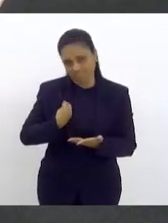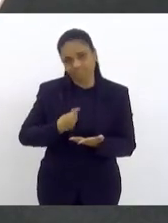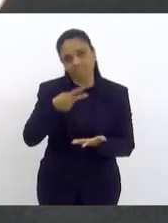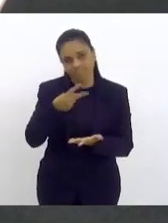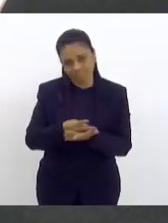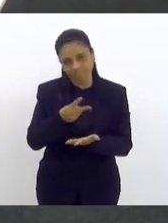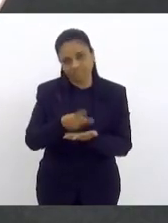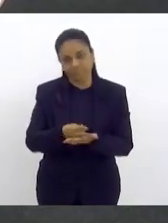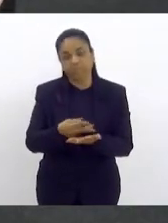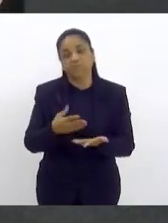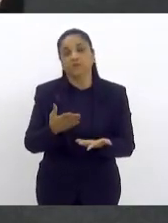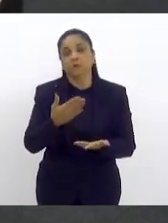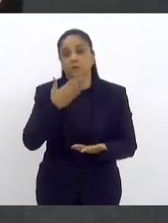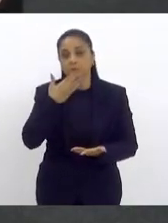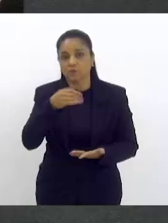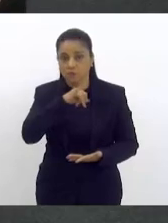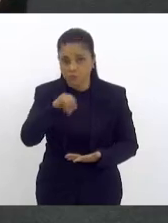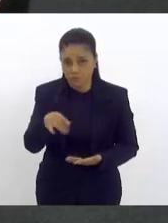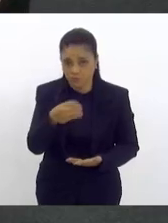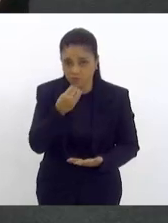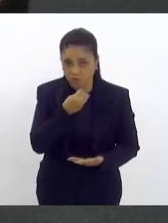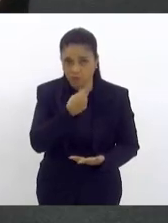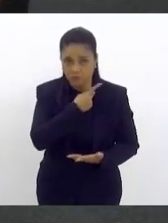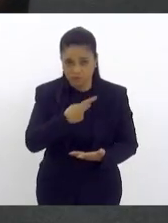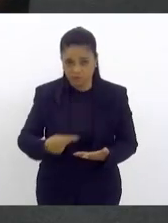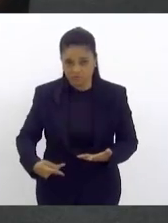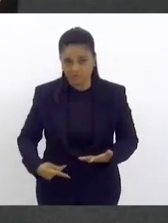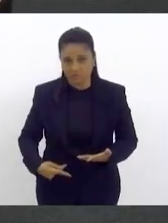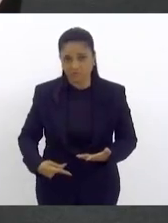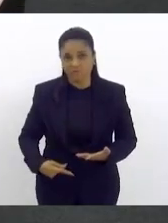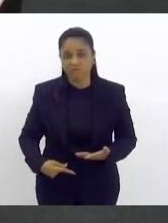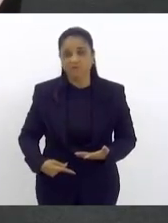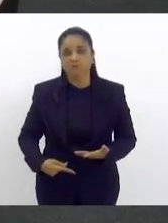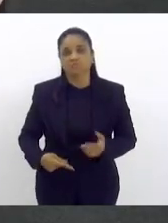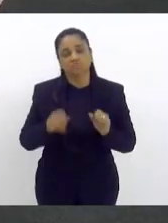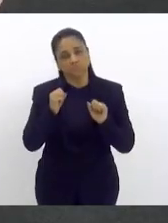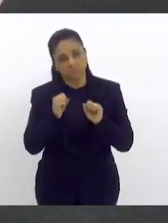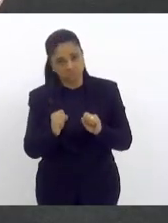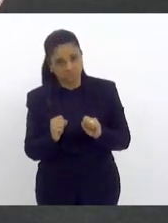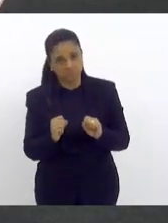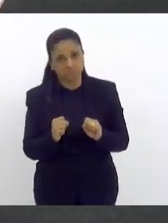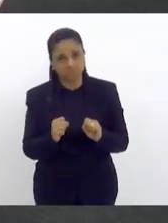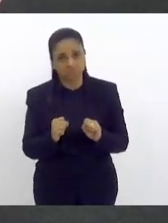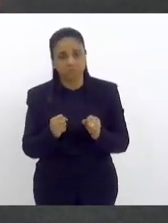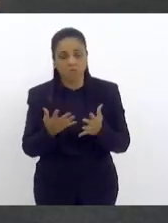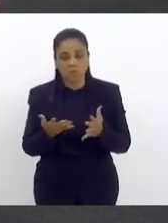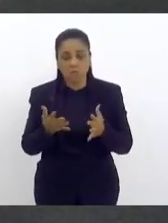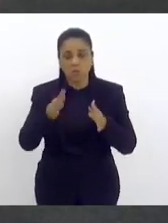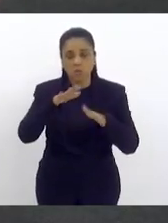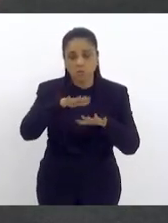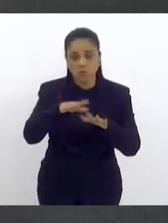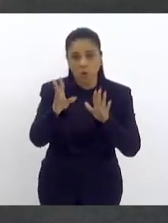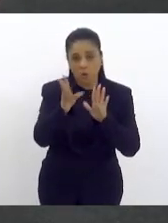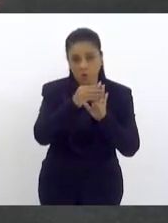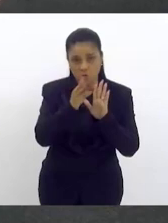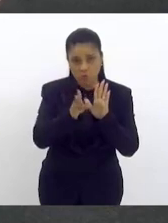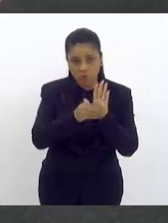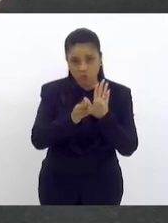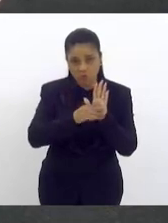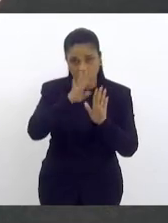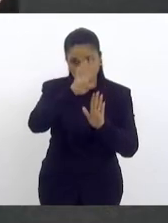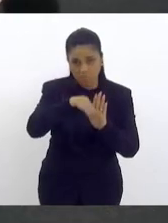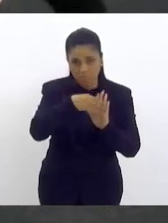aproveito para pedir senhor presidente quando puder para incluir em pauta